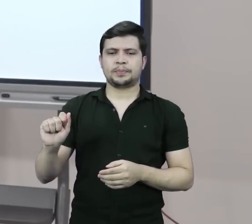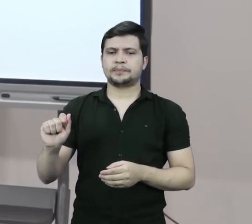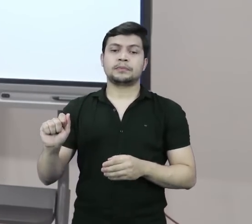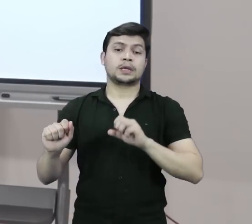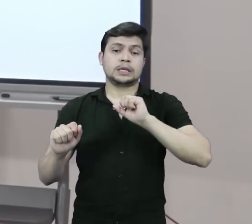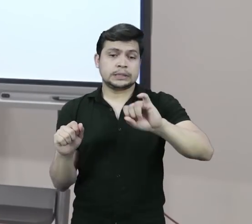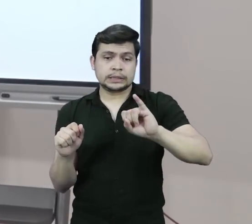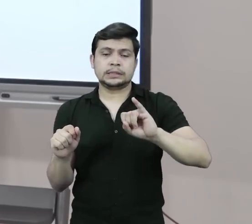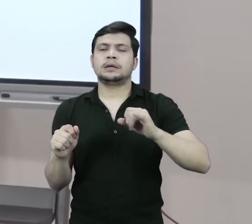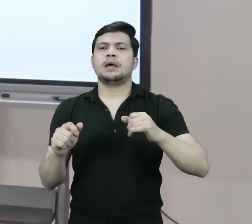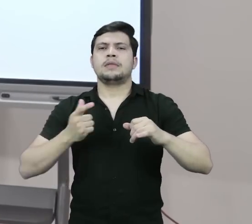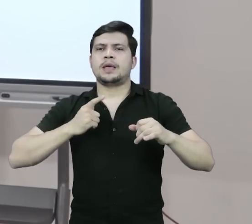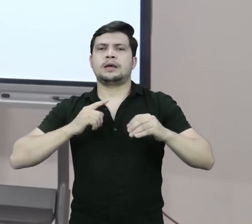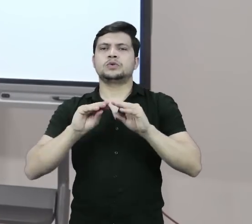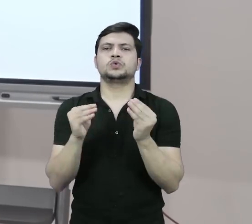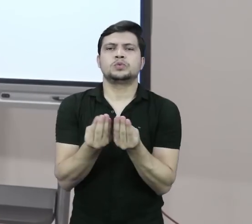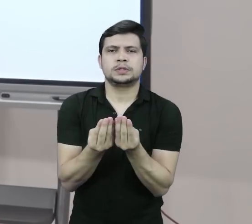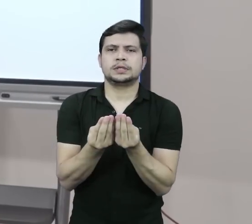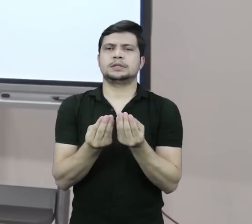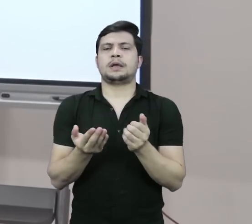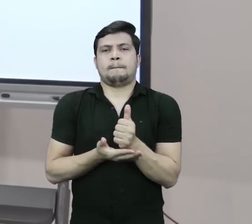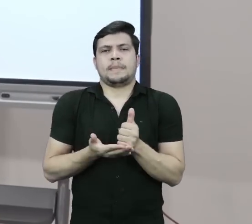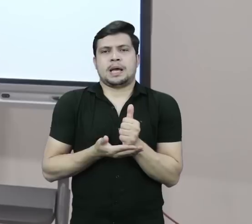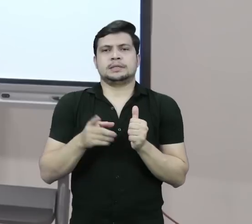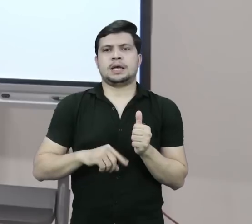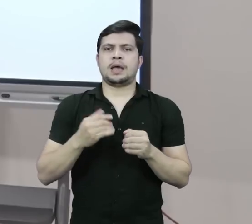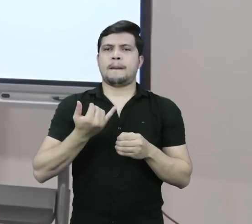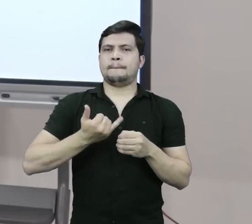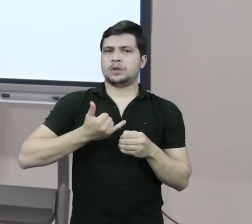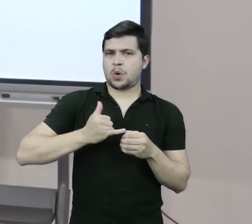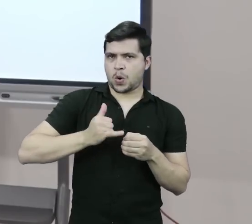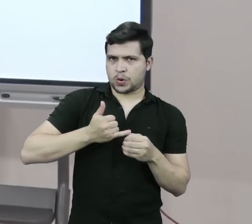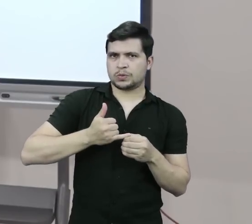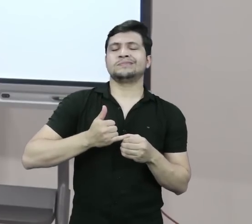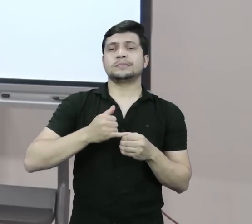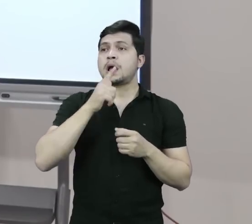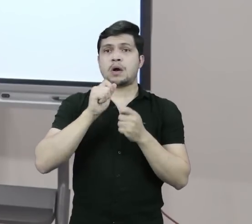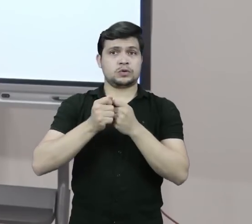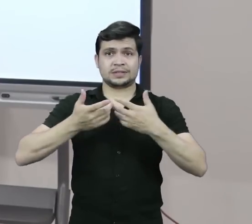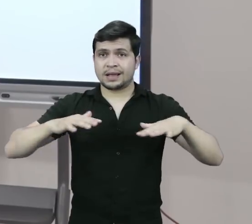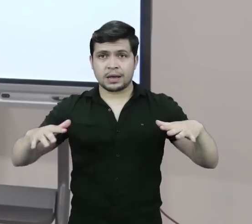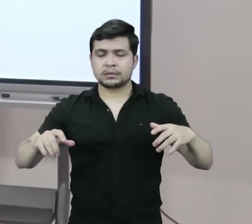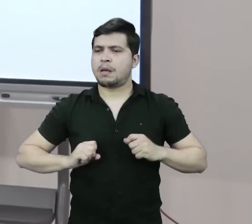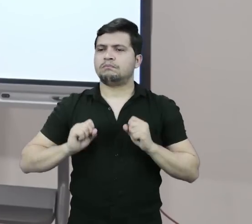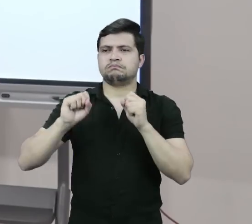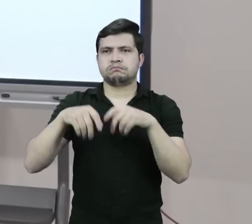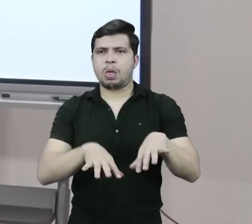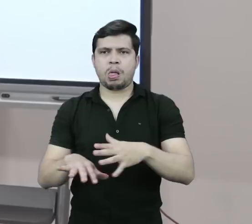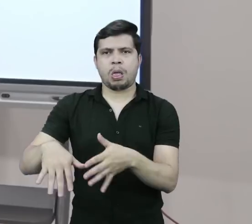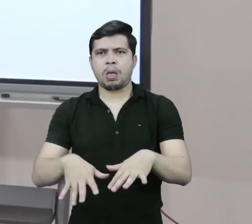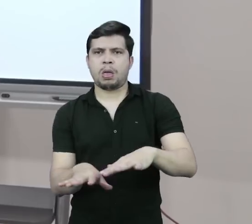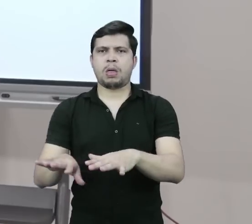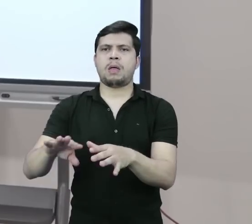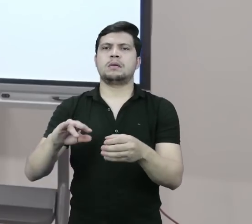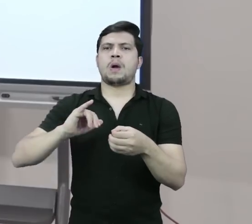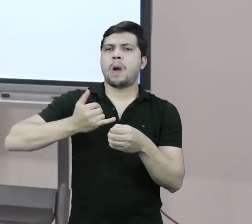uma substância derivada do petróleo, por exemplo, que se acumula, eu tenho um derramamento de petróleo nos oceanos, então qual é o organismo que